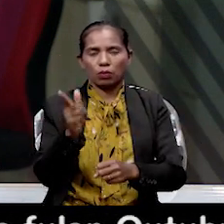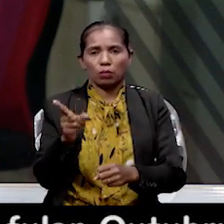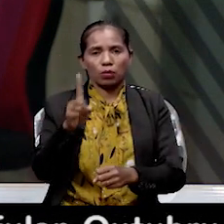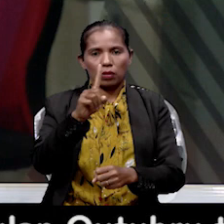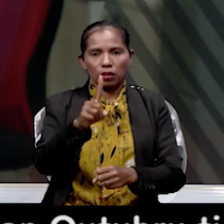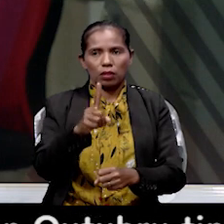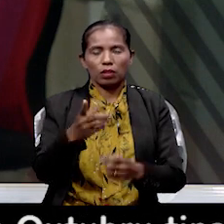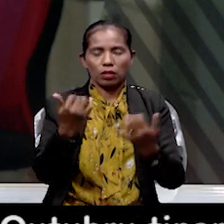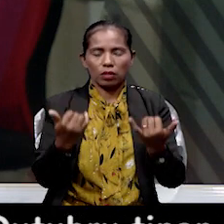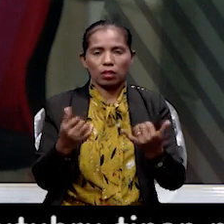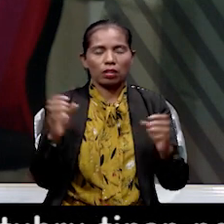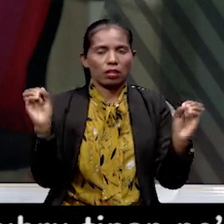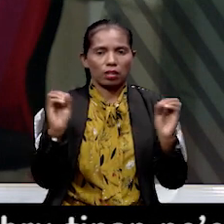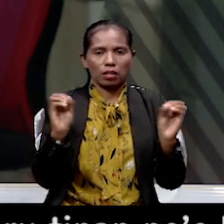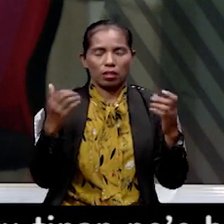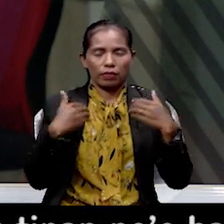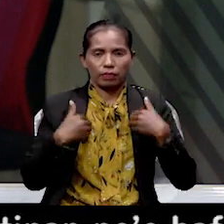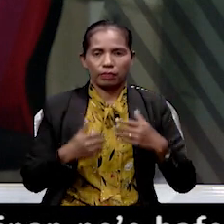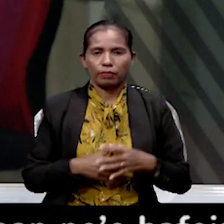Recinida, 6-0.